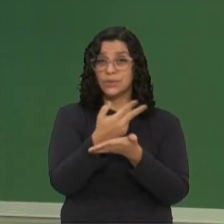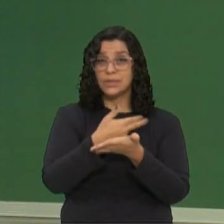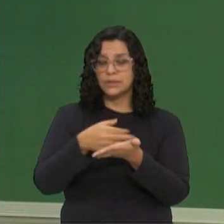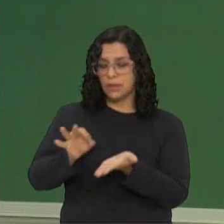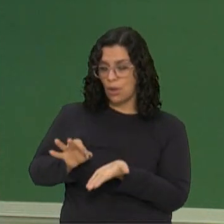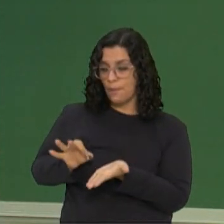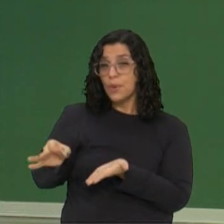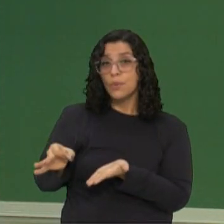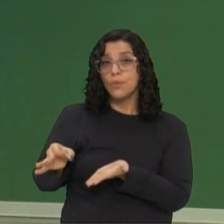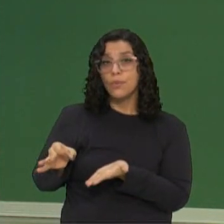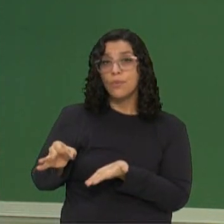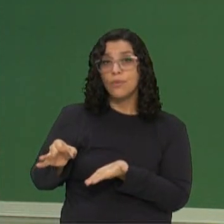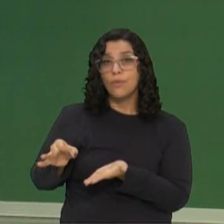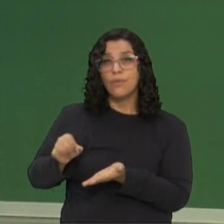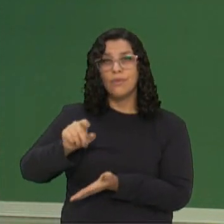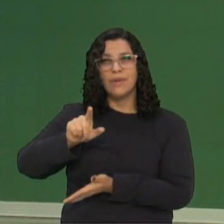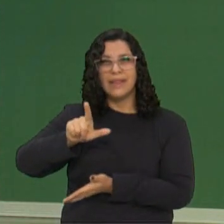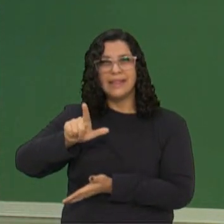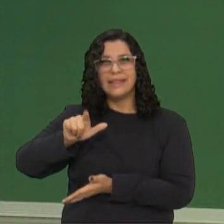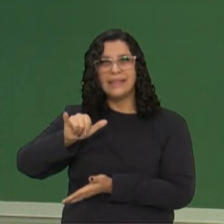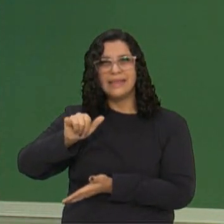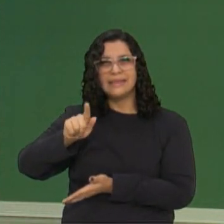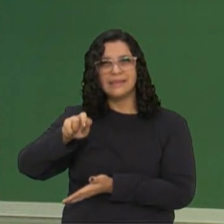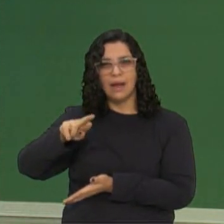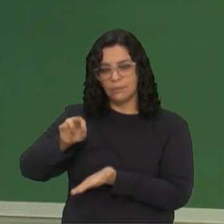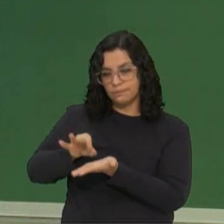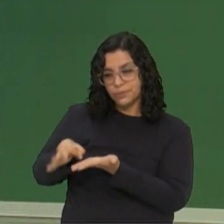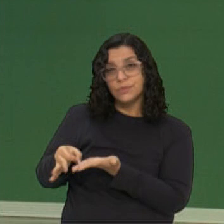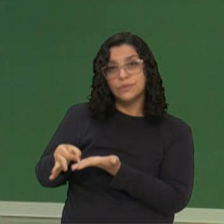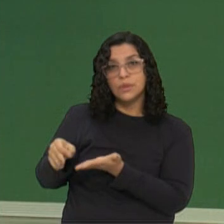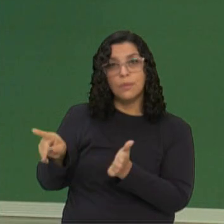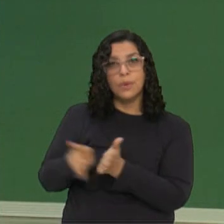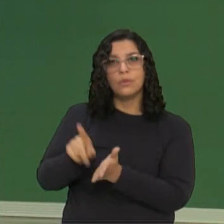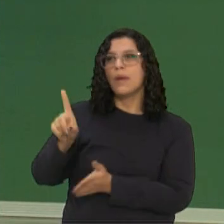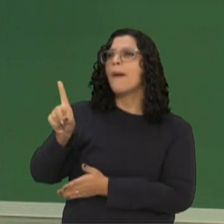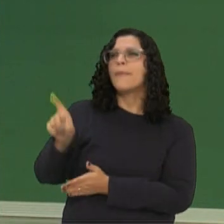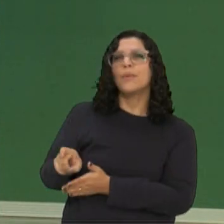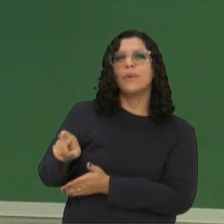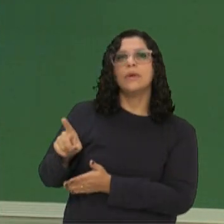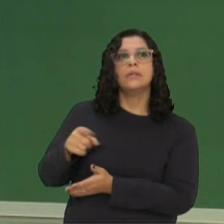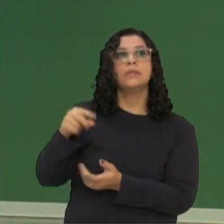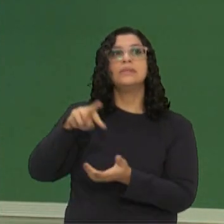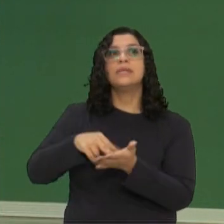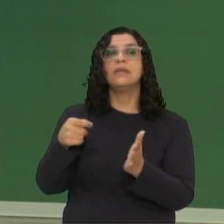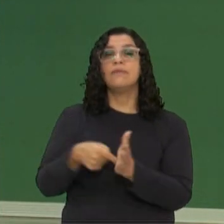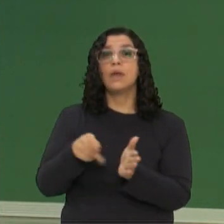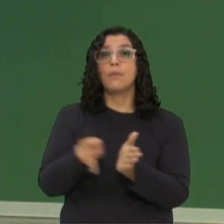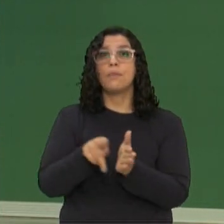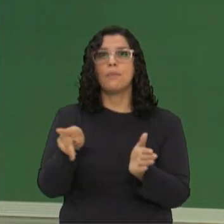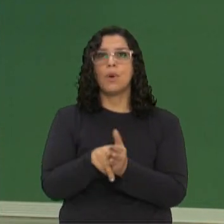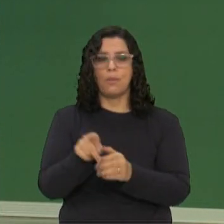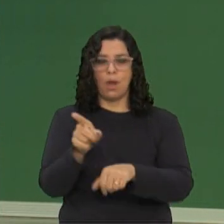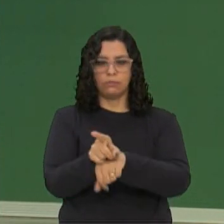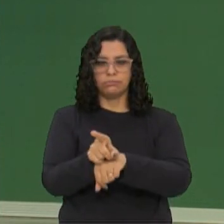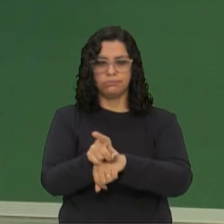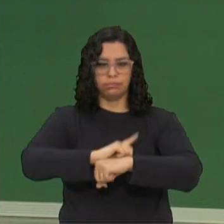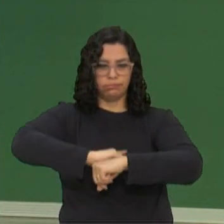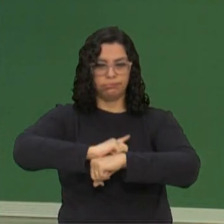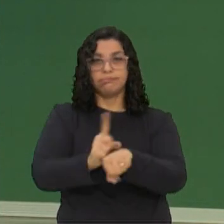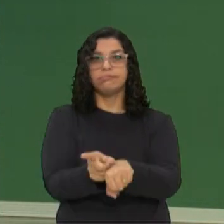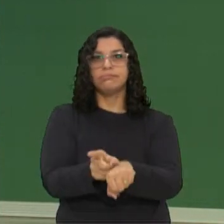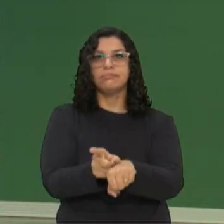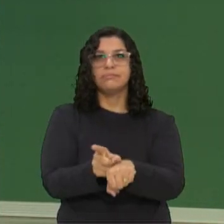ligou, simplesmente ligou o interruptor aqui, ó, o que aconteceu? Veja que o polo norte e o polo sul